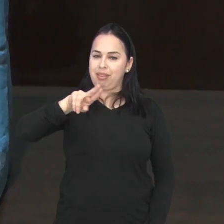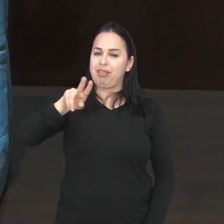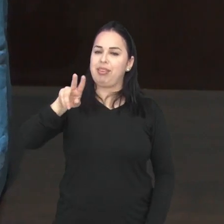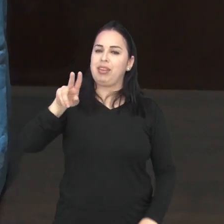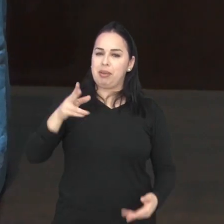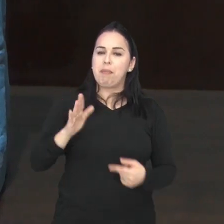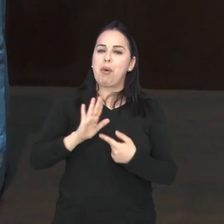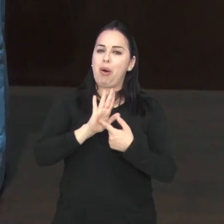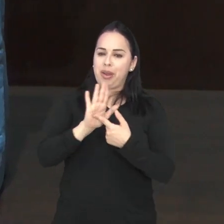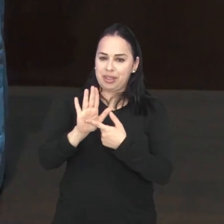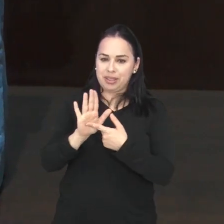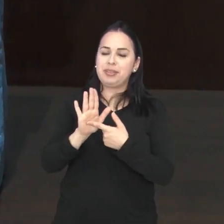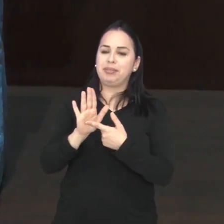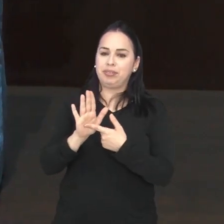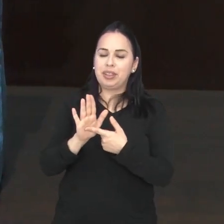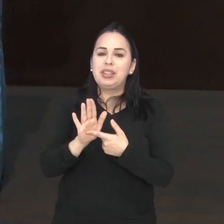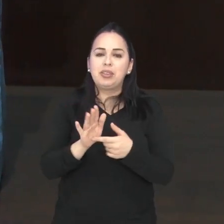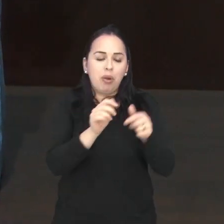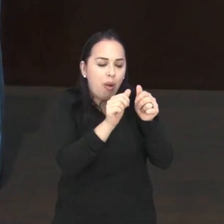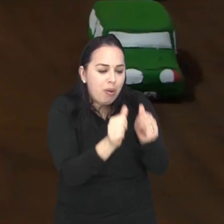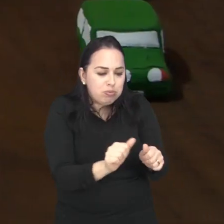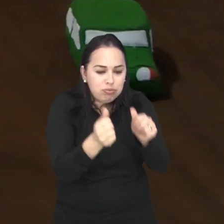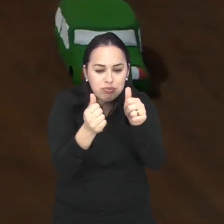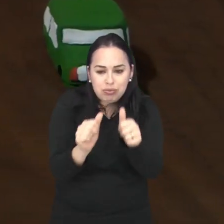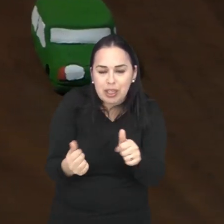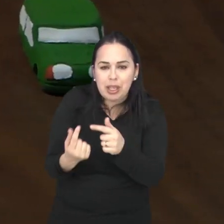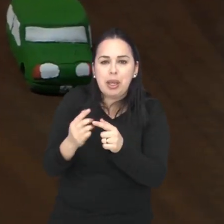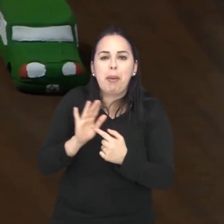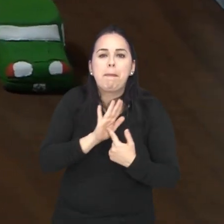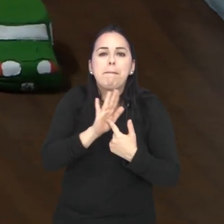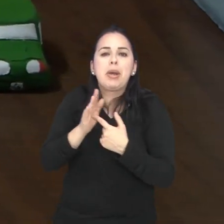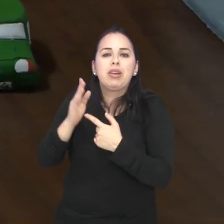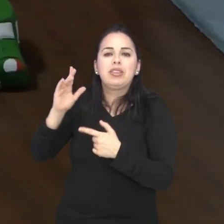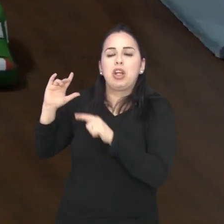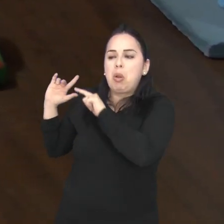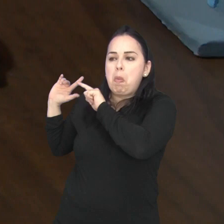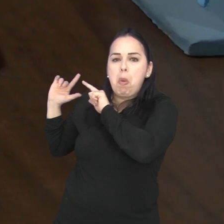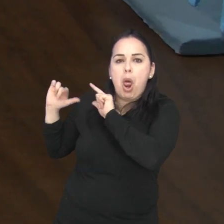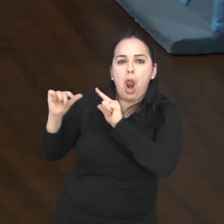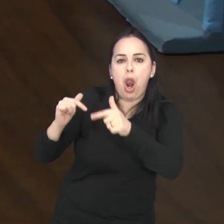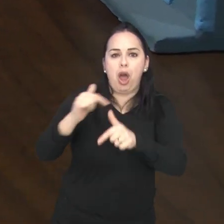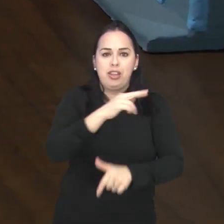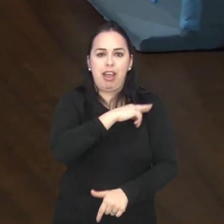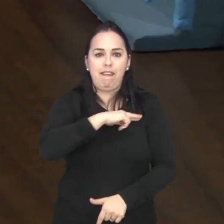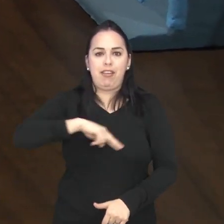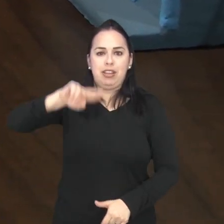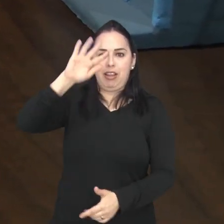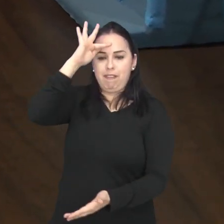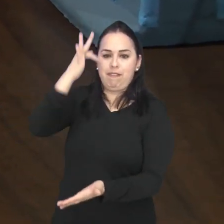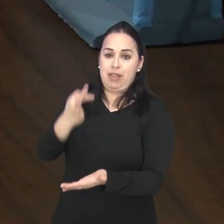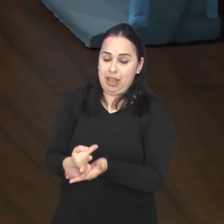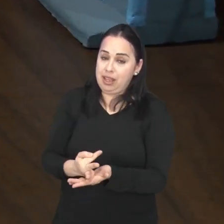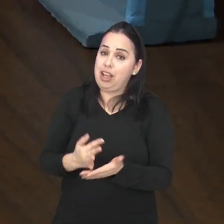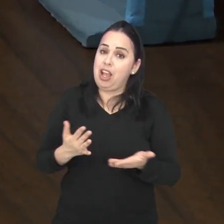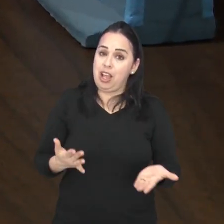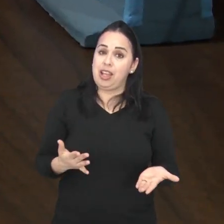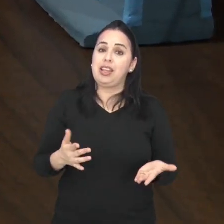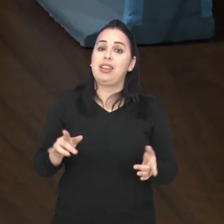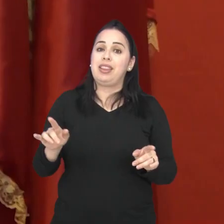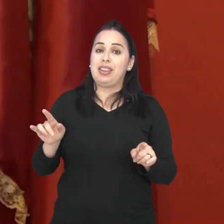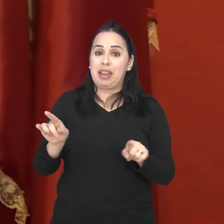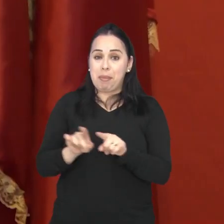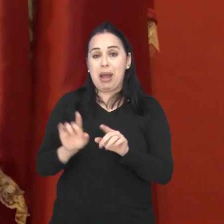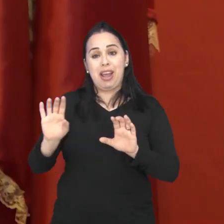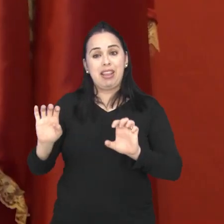manifestações religiosas brasileiras também estão presentes, com figuras que trazem a ancestralidade da fé de diversas culturas na